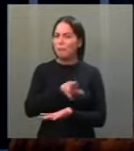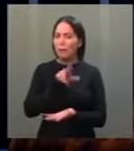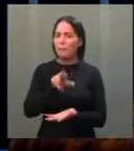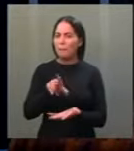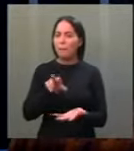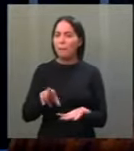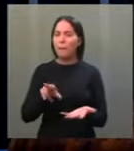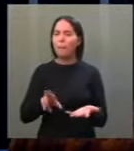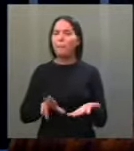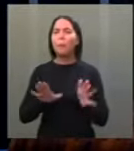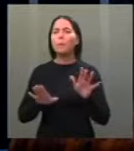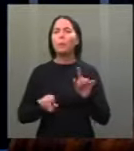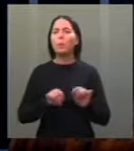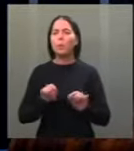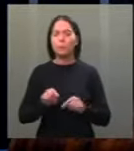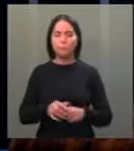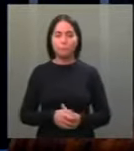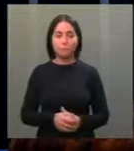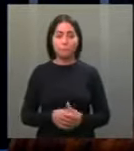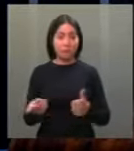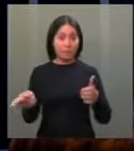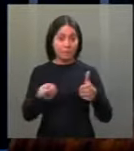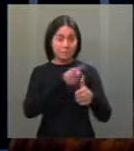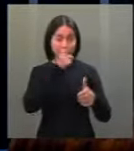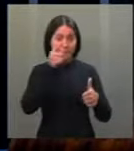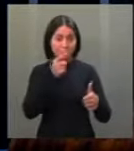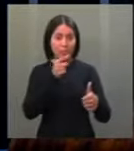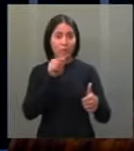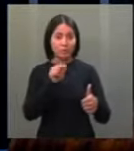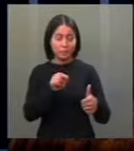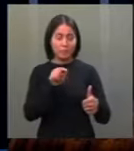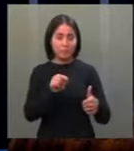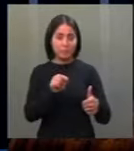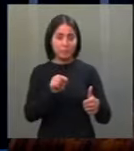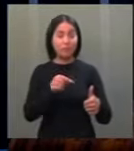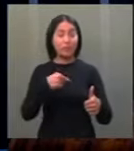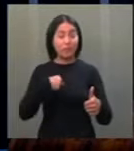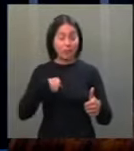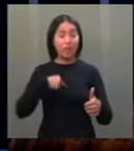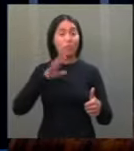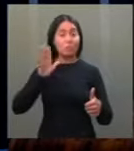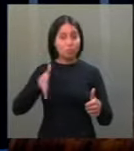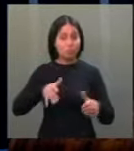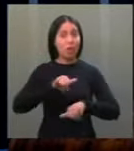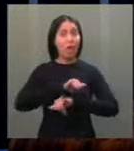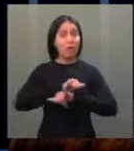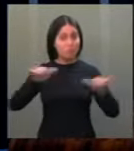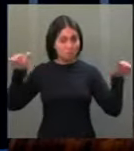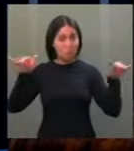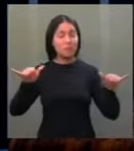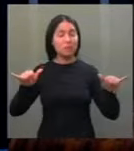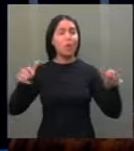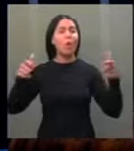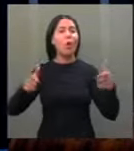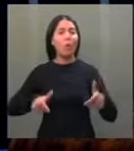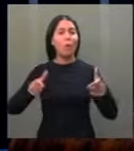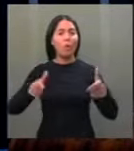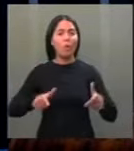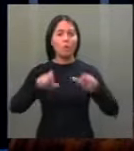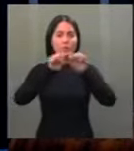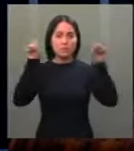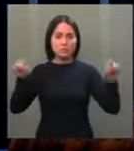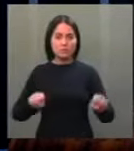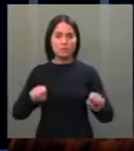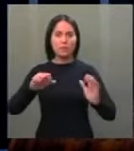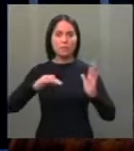Alívio é o primeiro deles, pois disponibilizei há pouco na página eletrônica do Senado